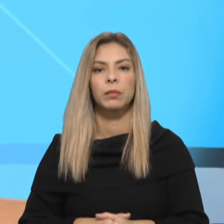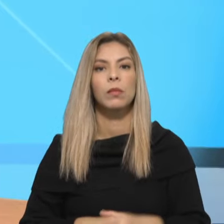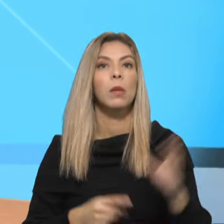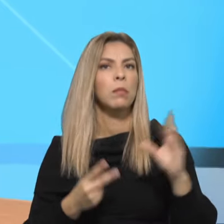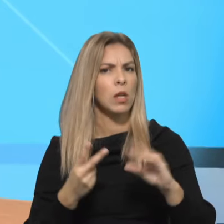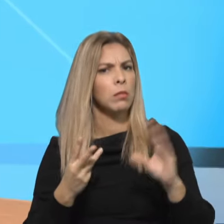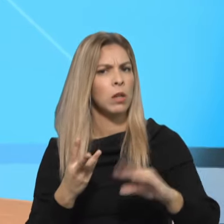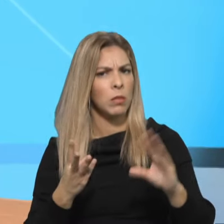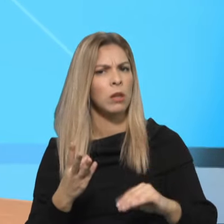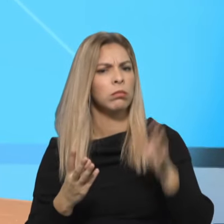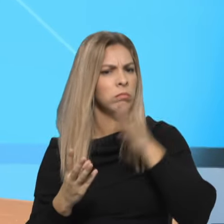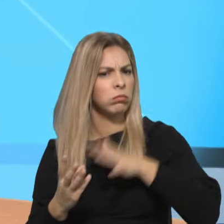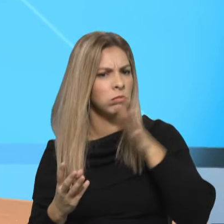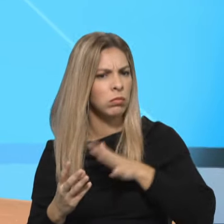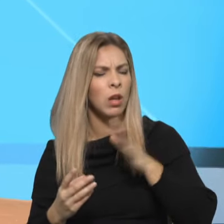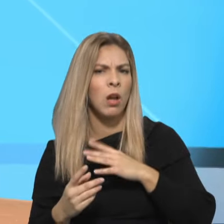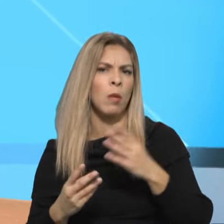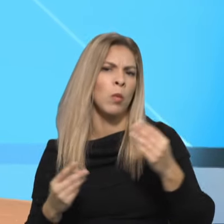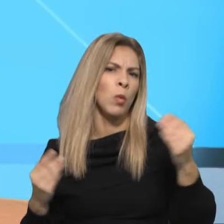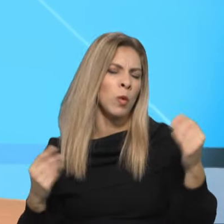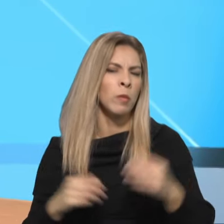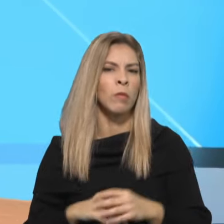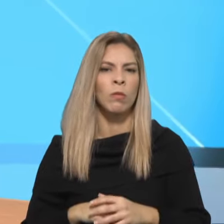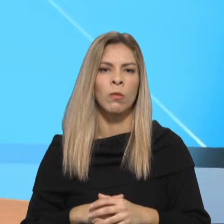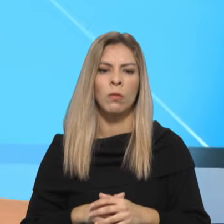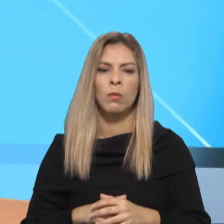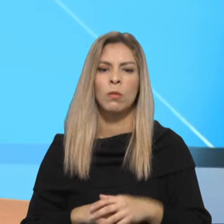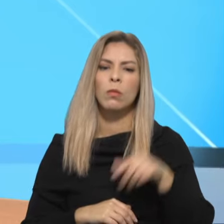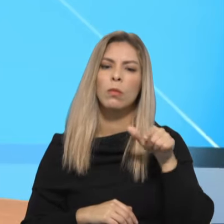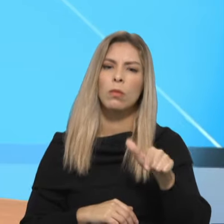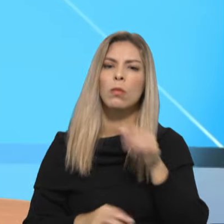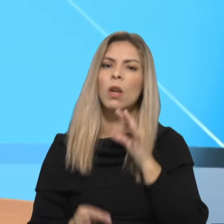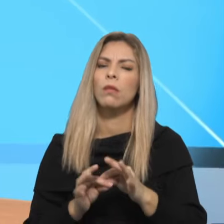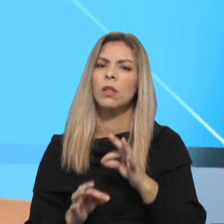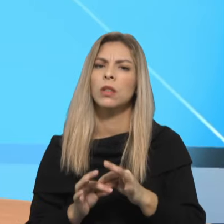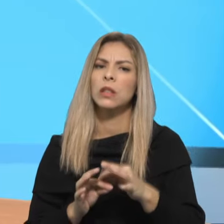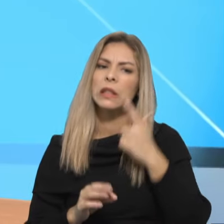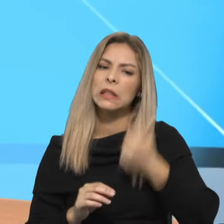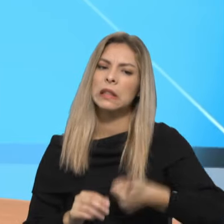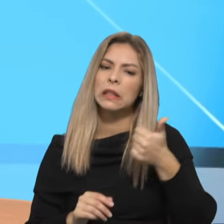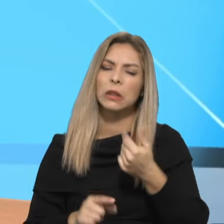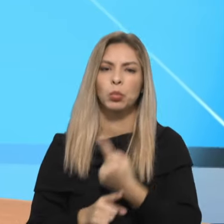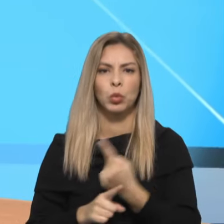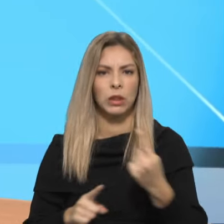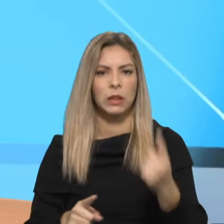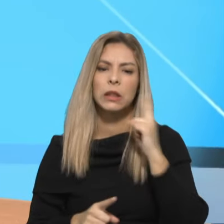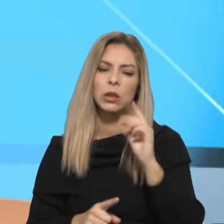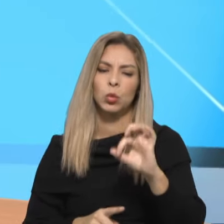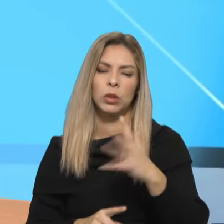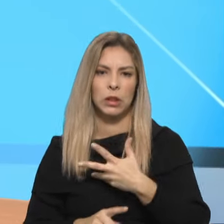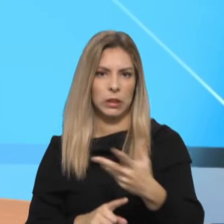históricos que poderíamos aqui apresentar, mas vamos sobretudo ao sentido desta festa. O que é que interessa celebrar neste dia 8 de